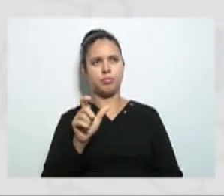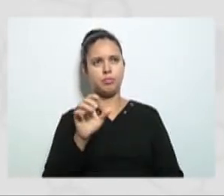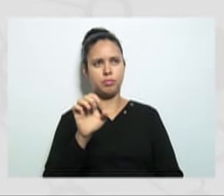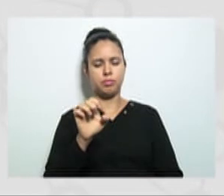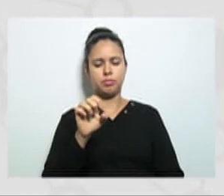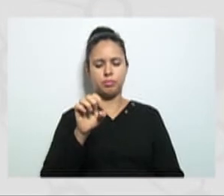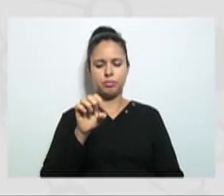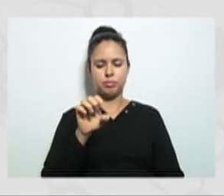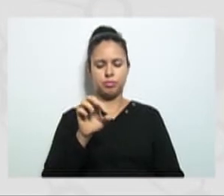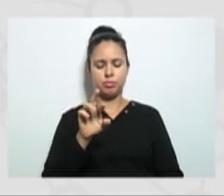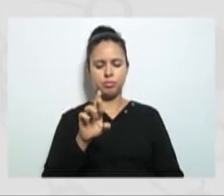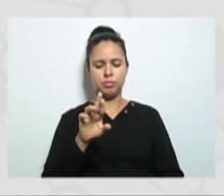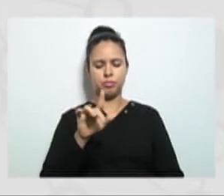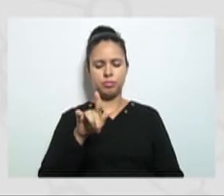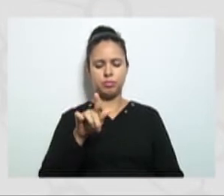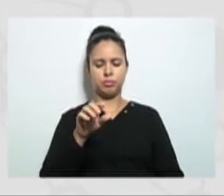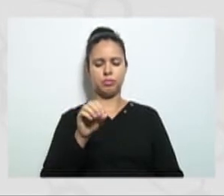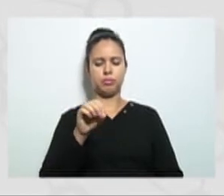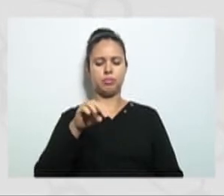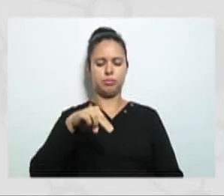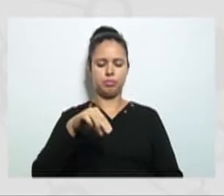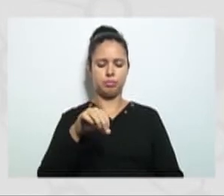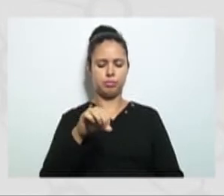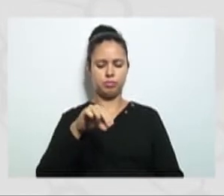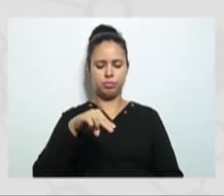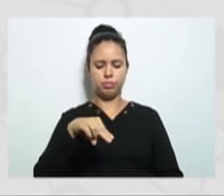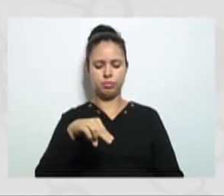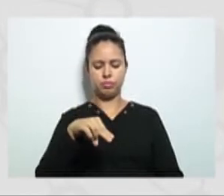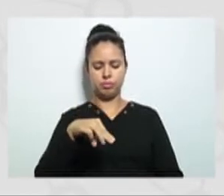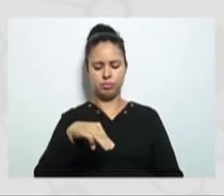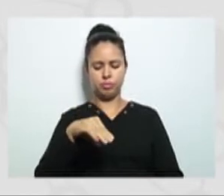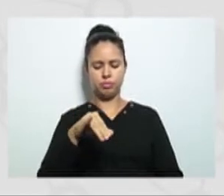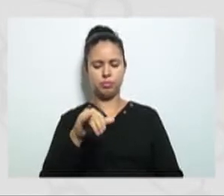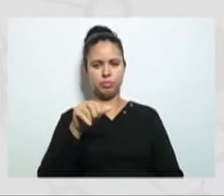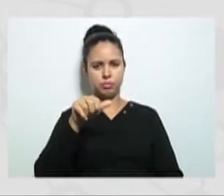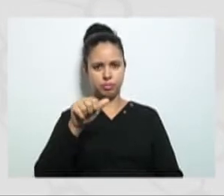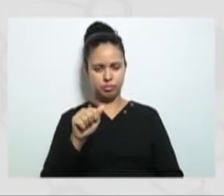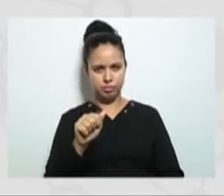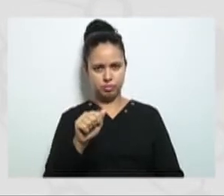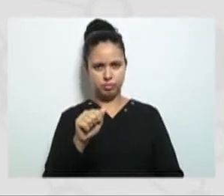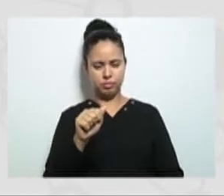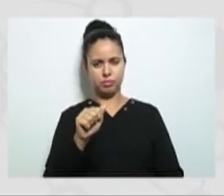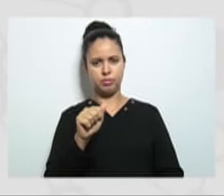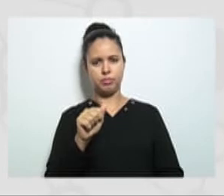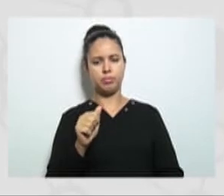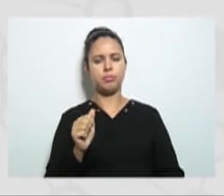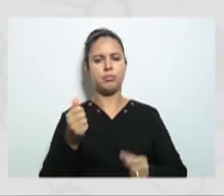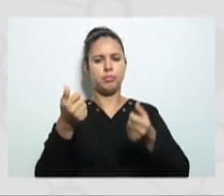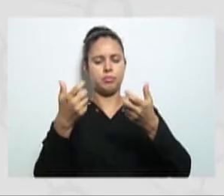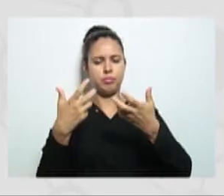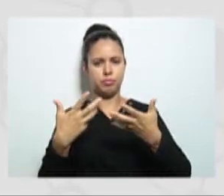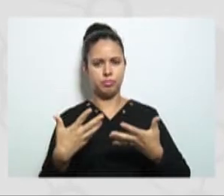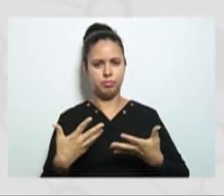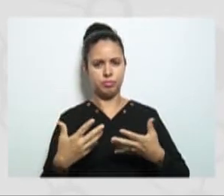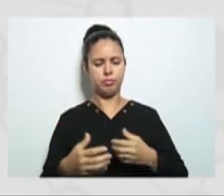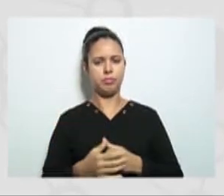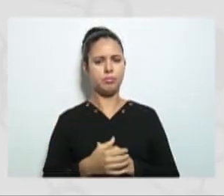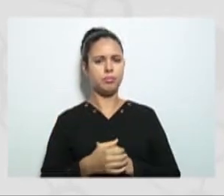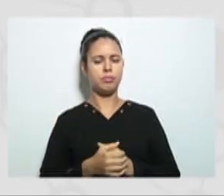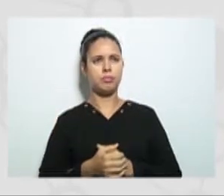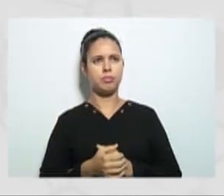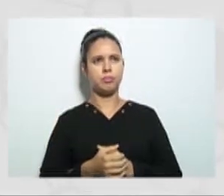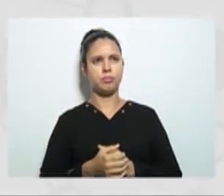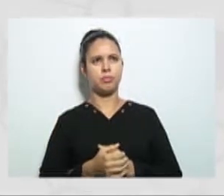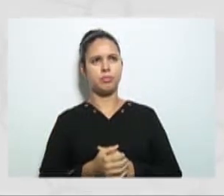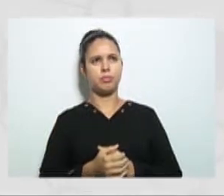está relacionada com a utilização de computadores, não é isso? Então a gente bem falou, né? Ergonomia, gente, ó,